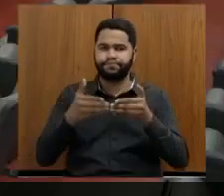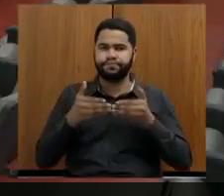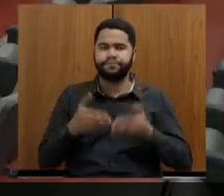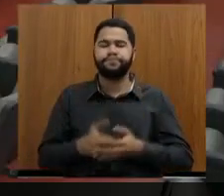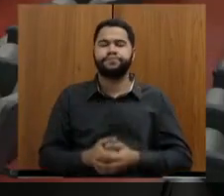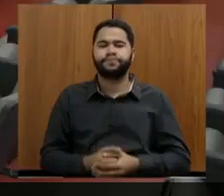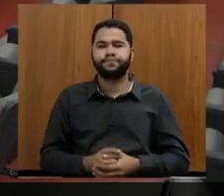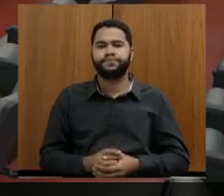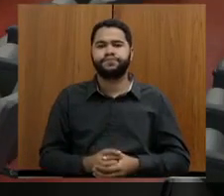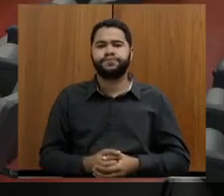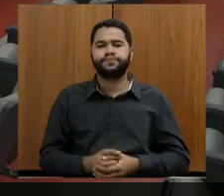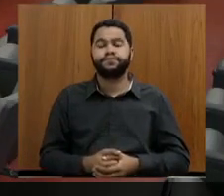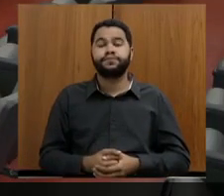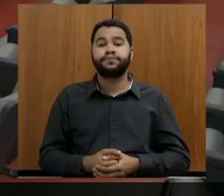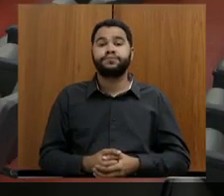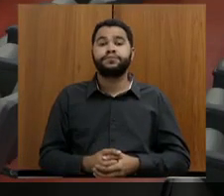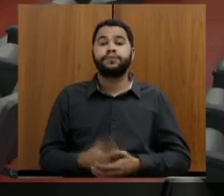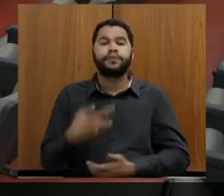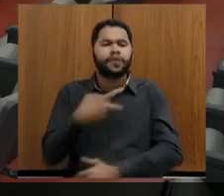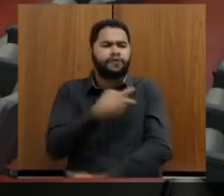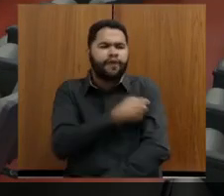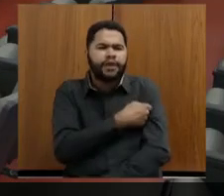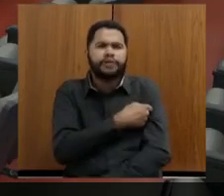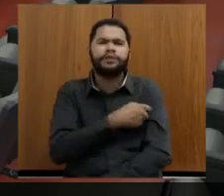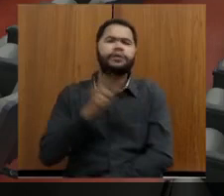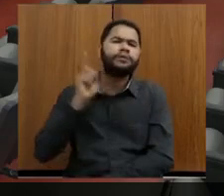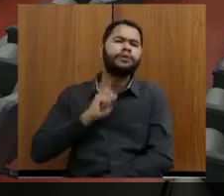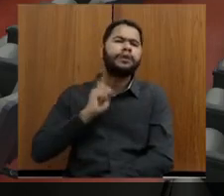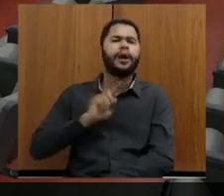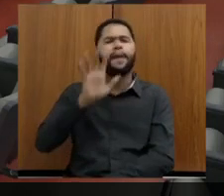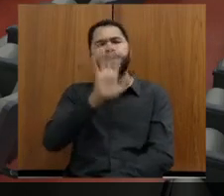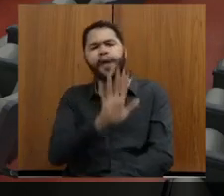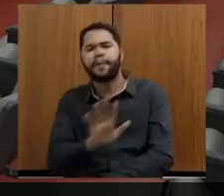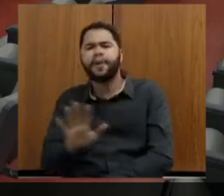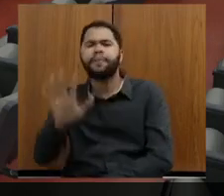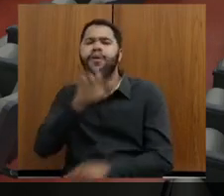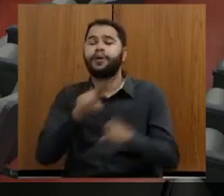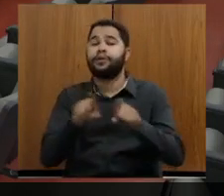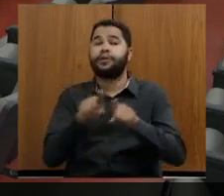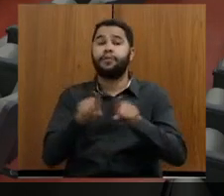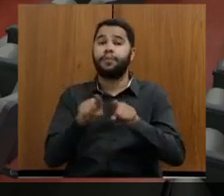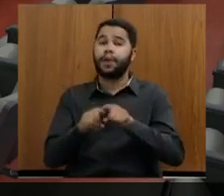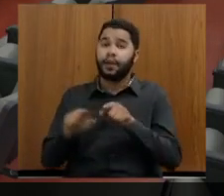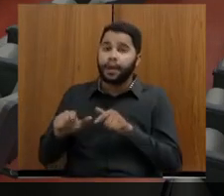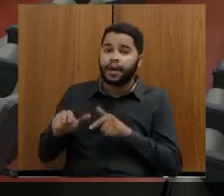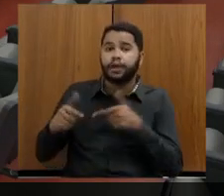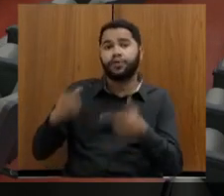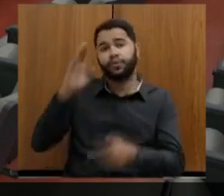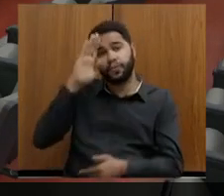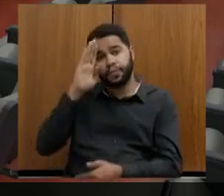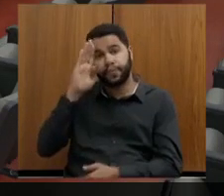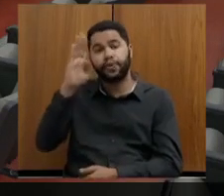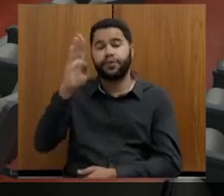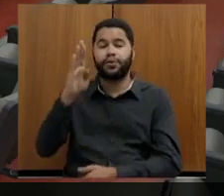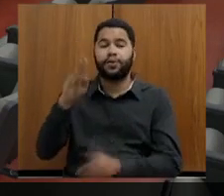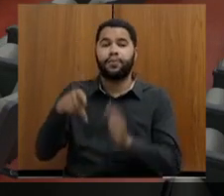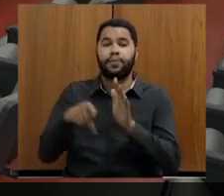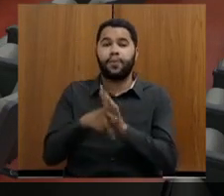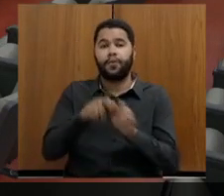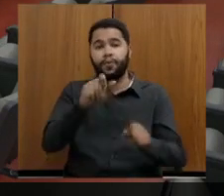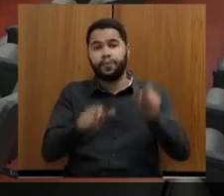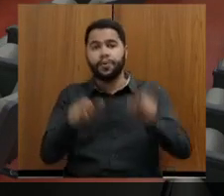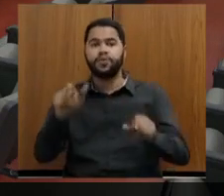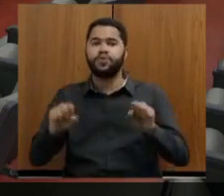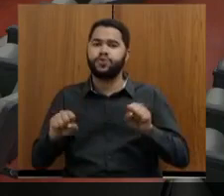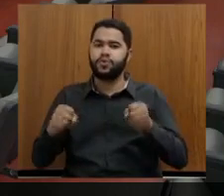a a vacinação em todo o território Mineiro e ações para priorização dos profissionais de Segurança Pública